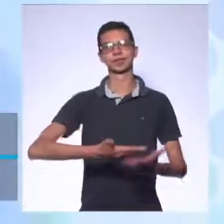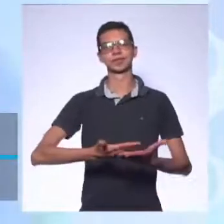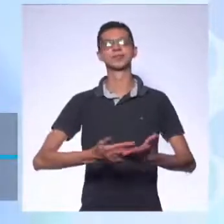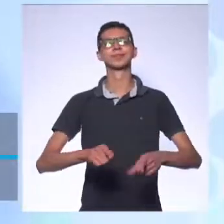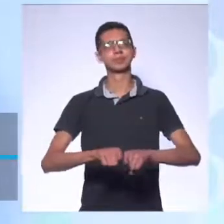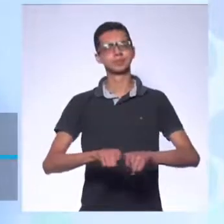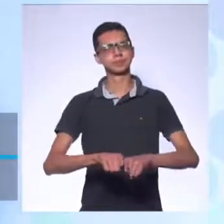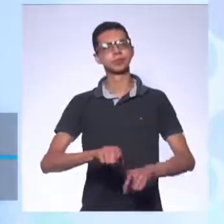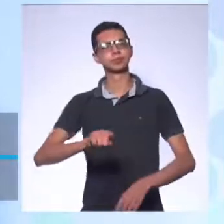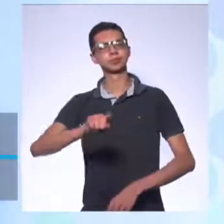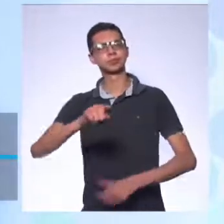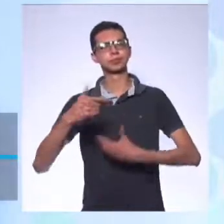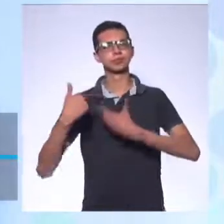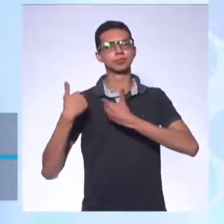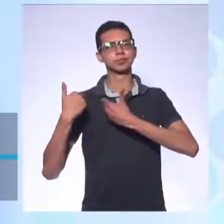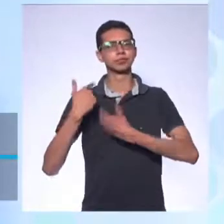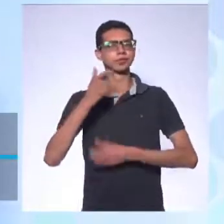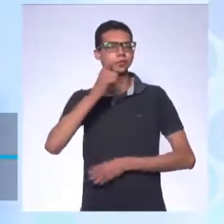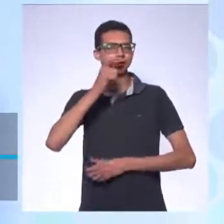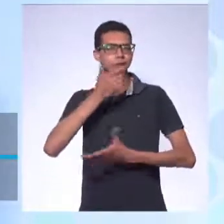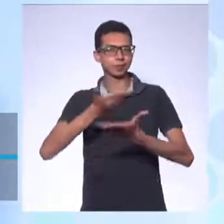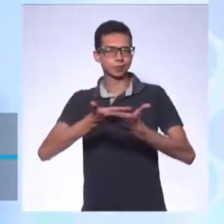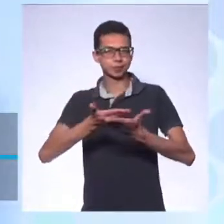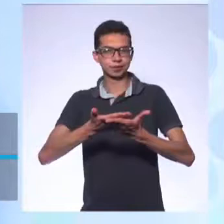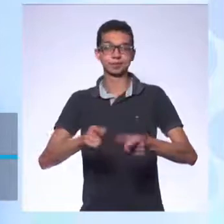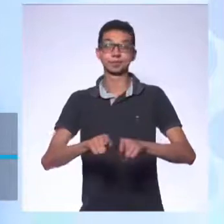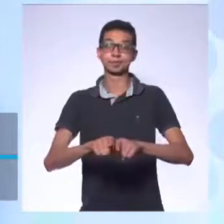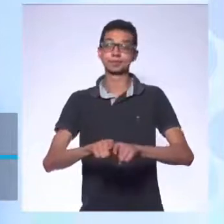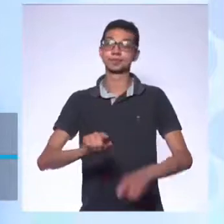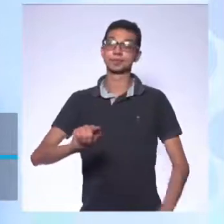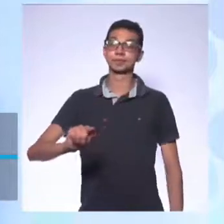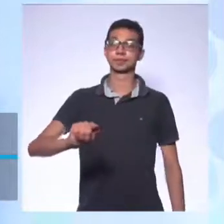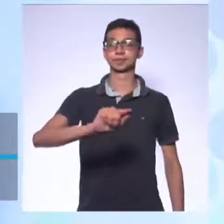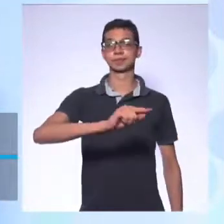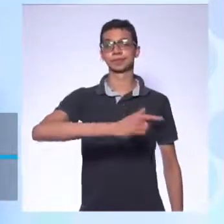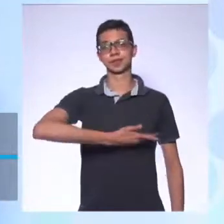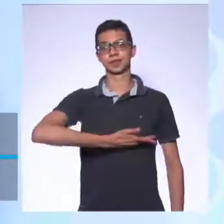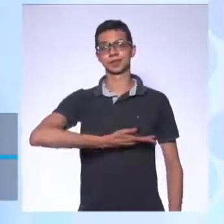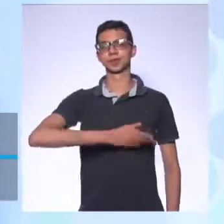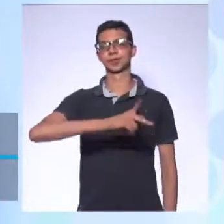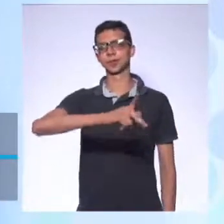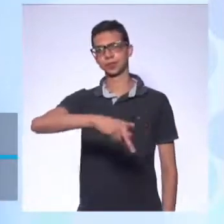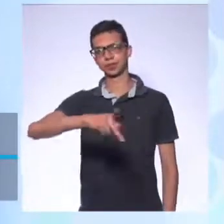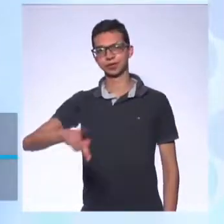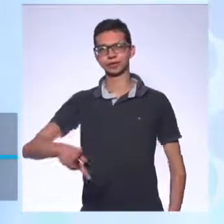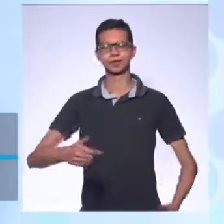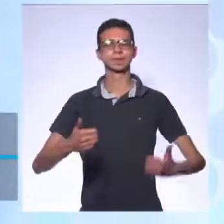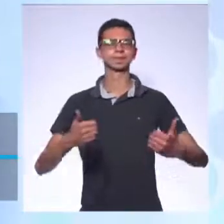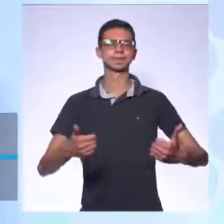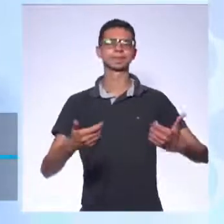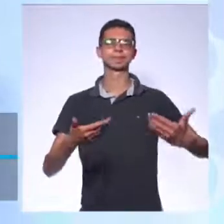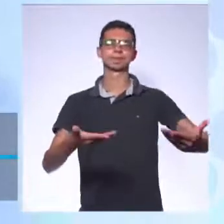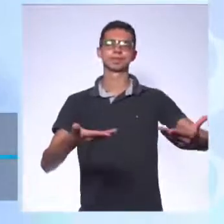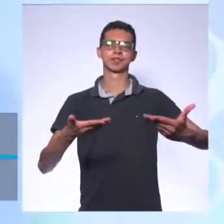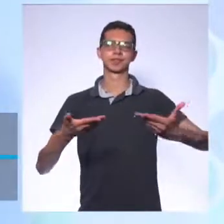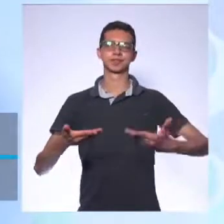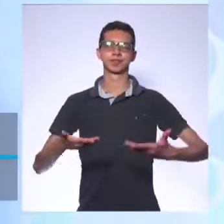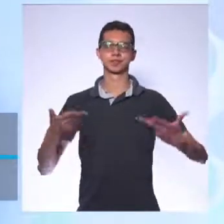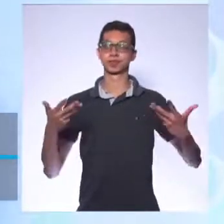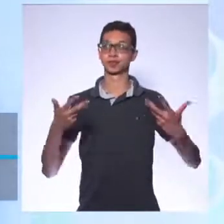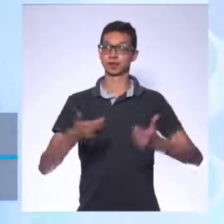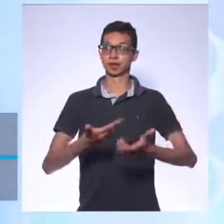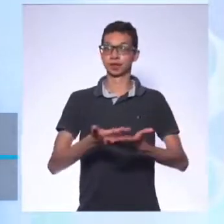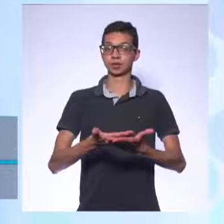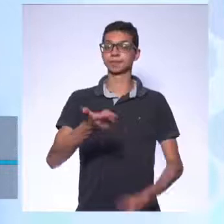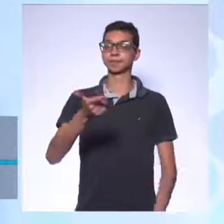responsável que possa estar aí acompanhando nossas aulas e, claro, também a nossos queridos colegas professores. Sejam todos muito bem-vindos a mais uma